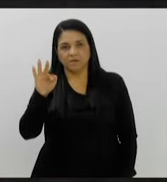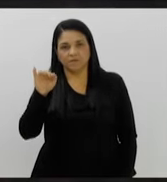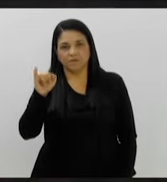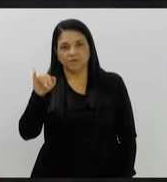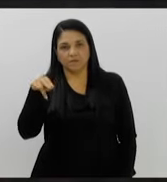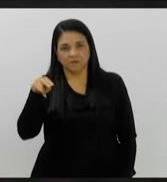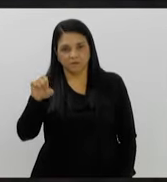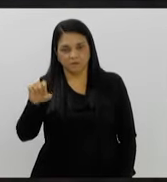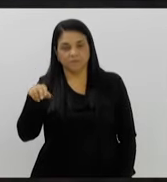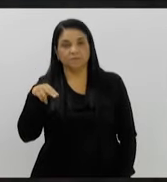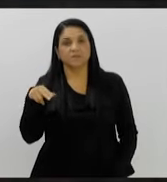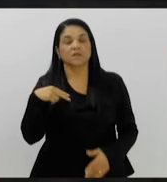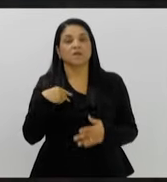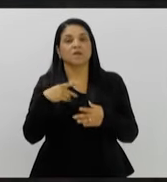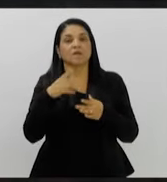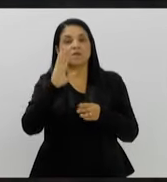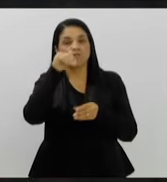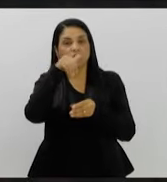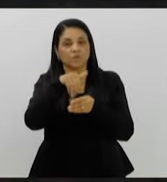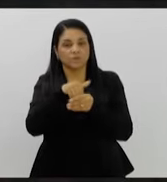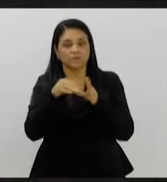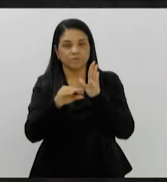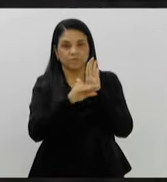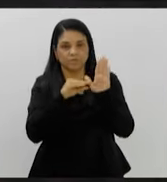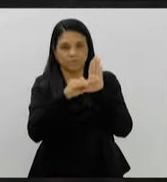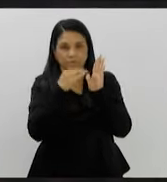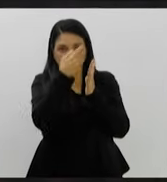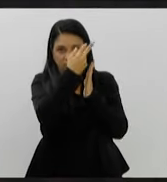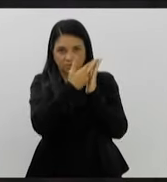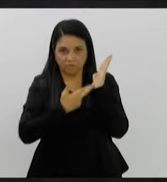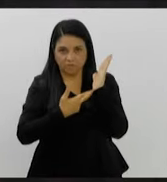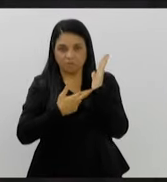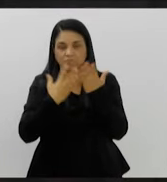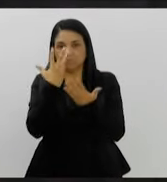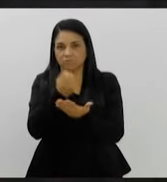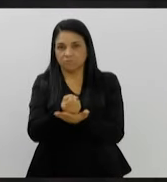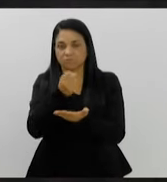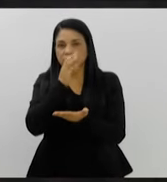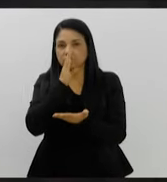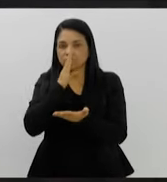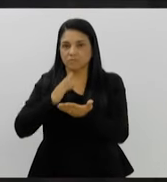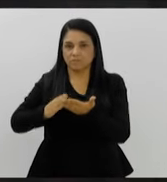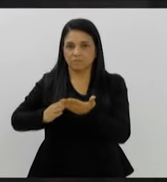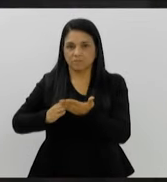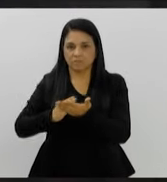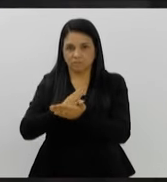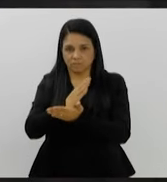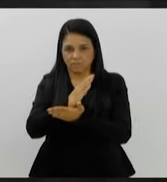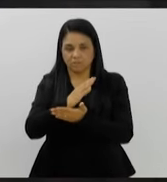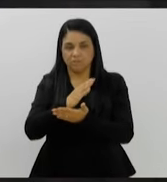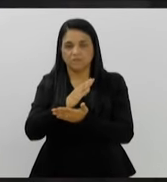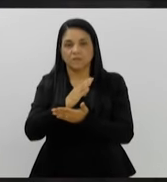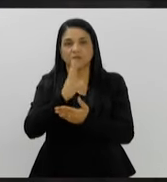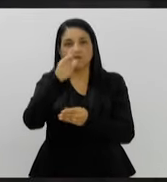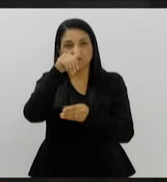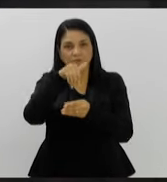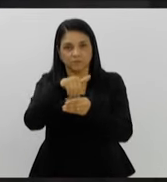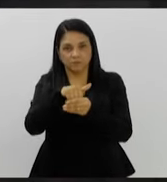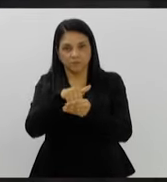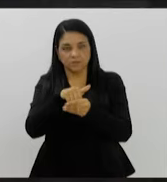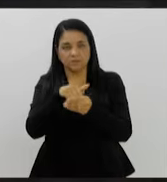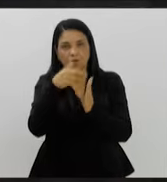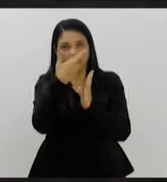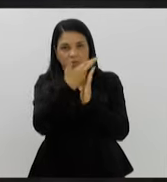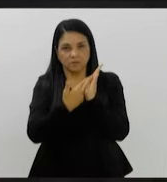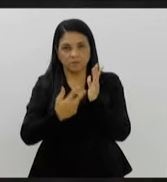republicado em votação a emenda de redação senhores que aprovam permaneço Como estão aprovado em votação a redação